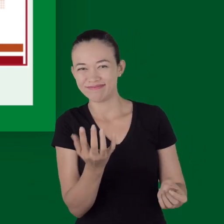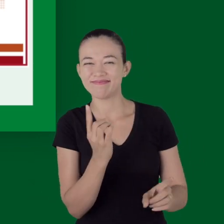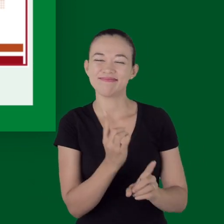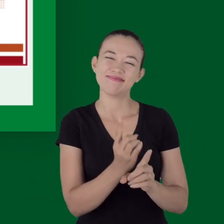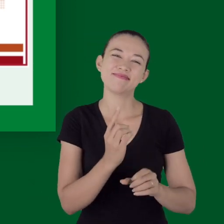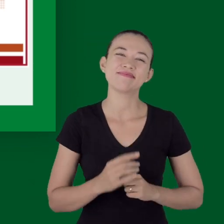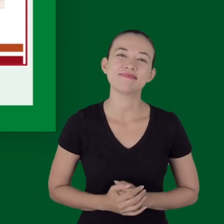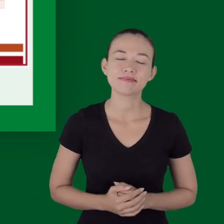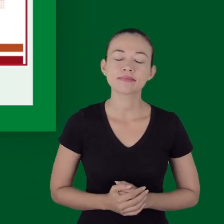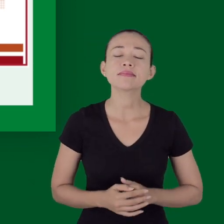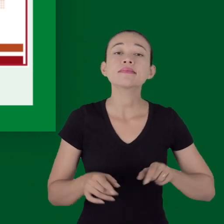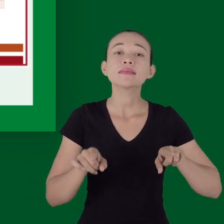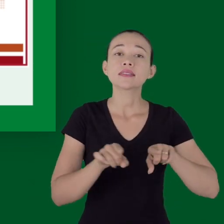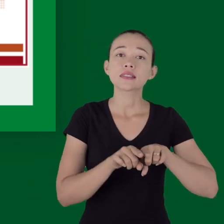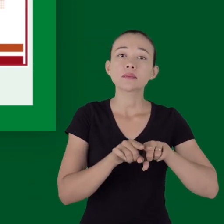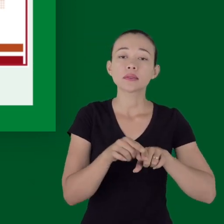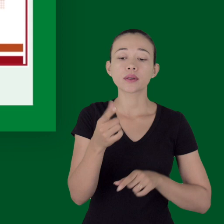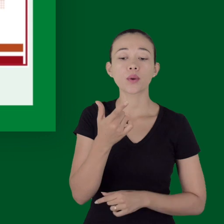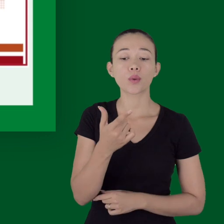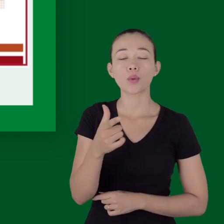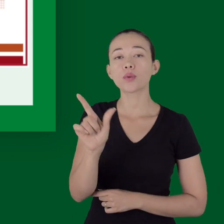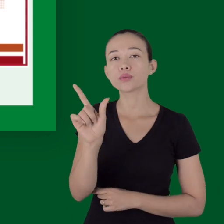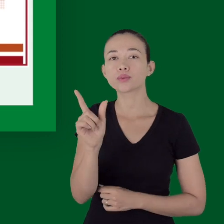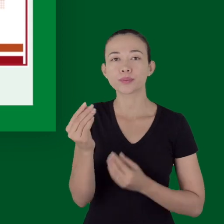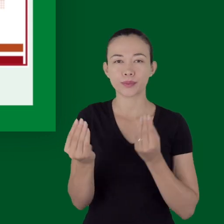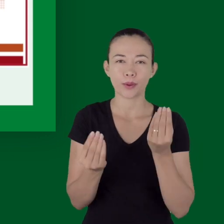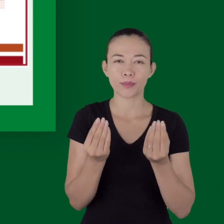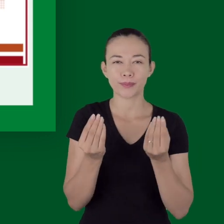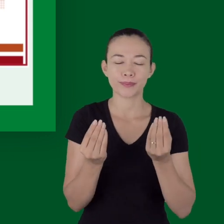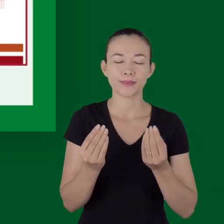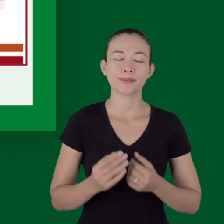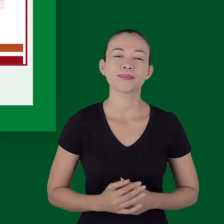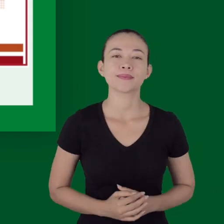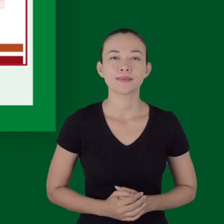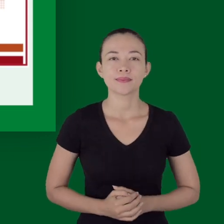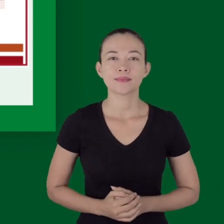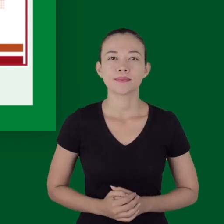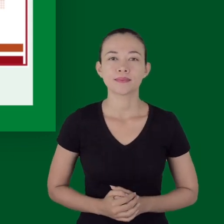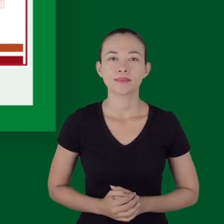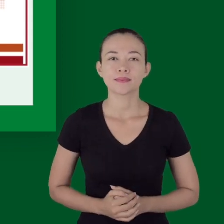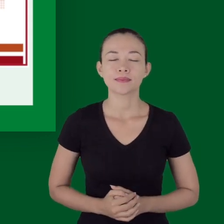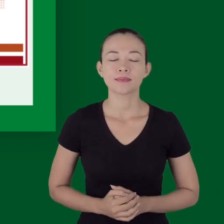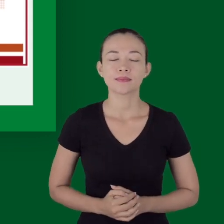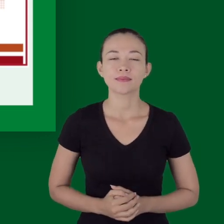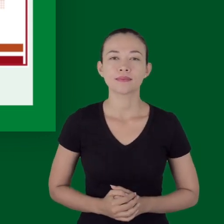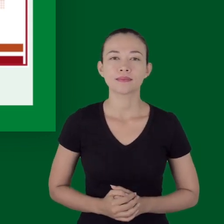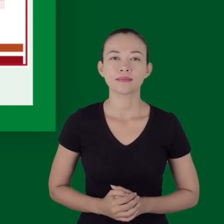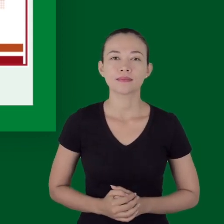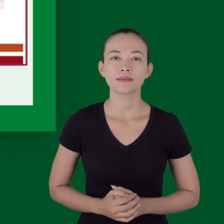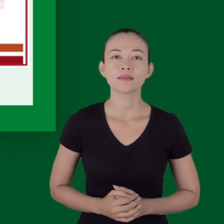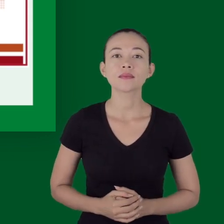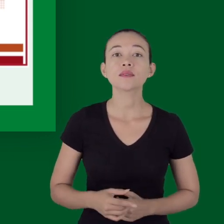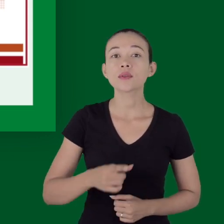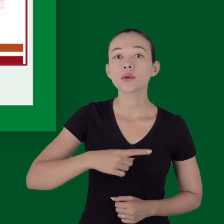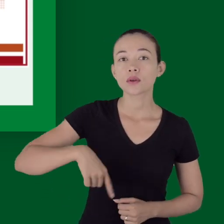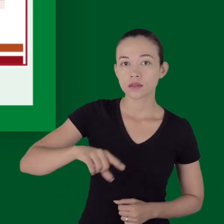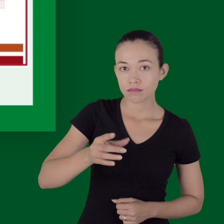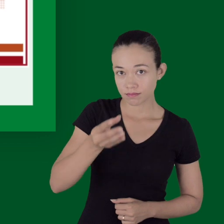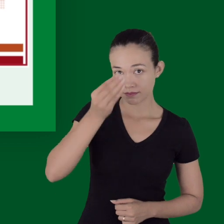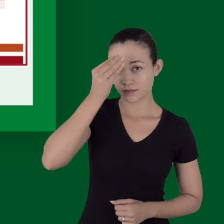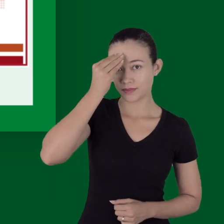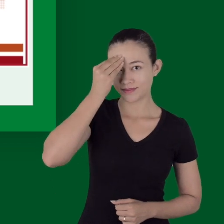na verdade, né? A gente decora que entre 2 QRS, se os QRS estiverem